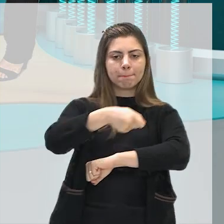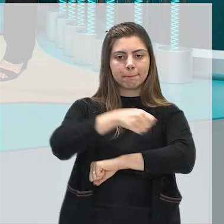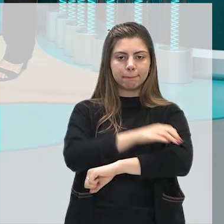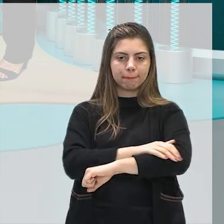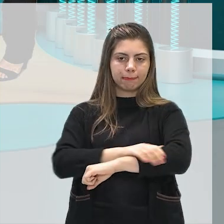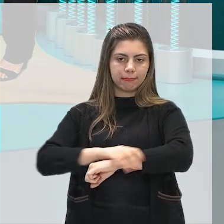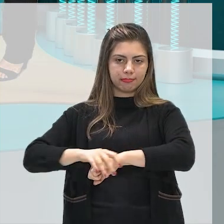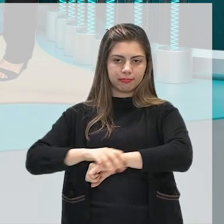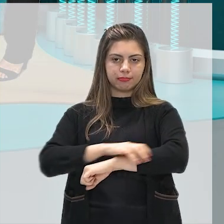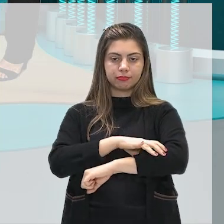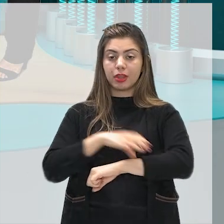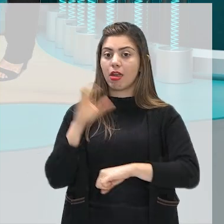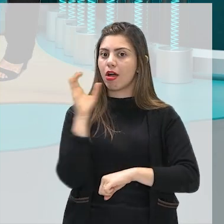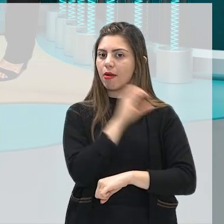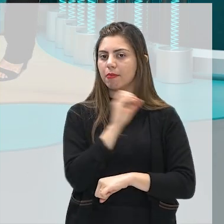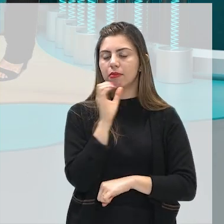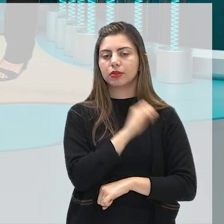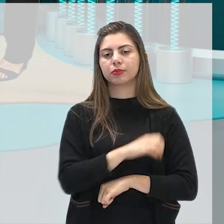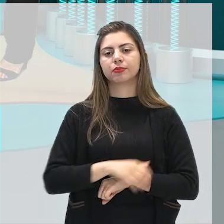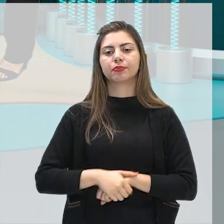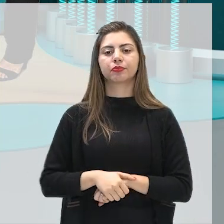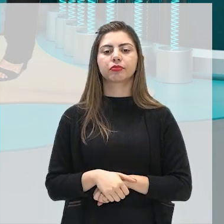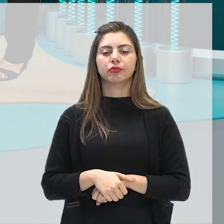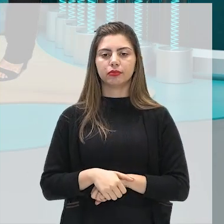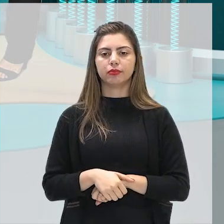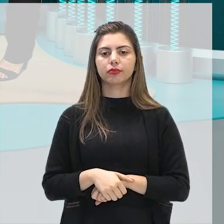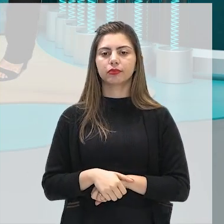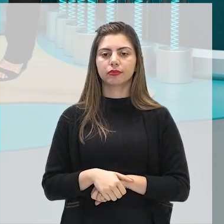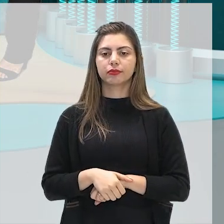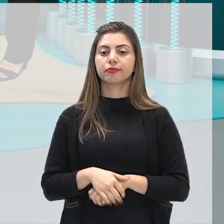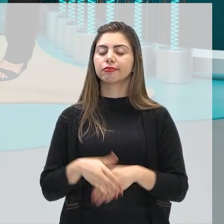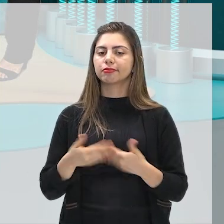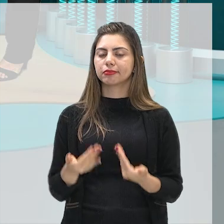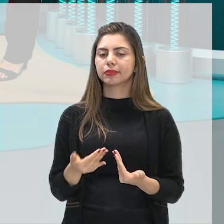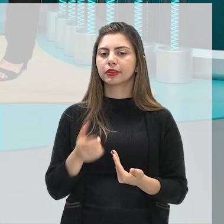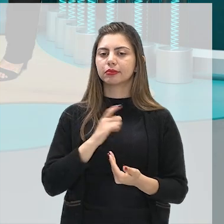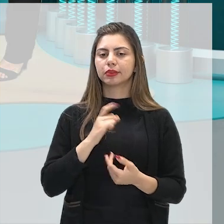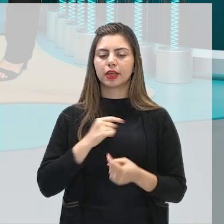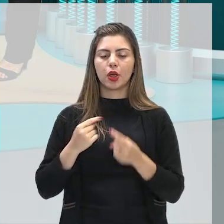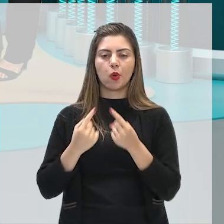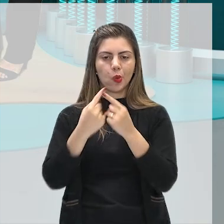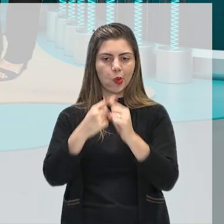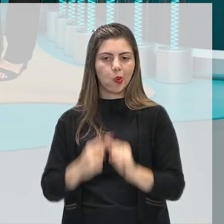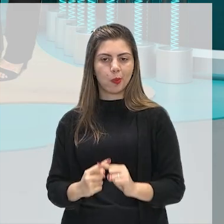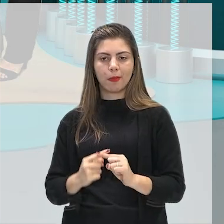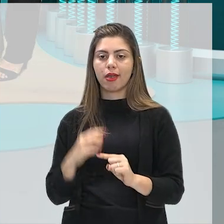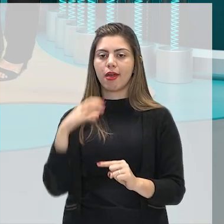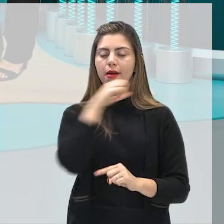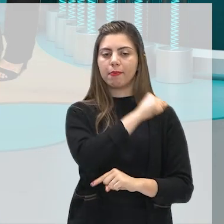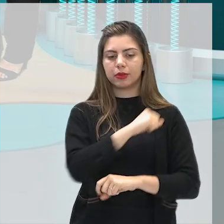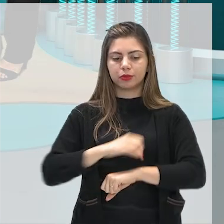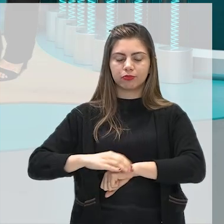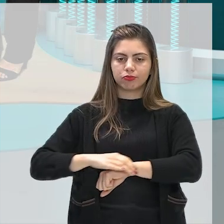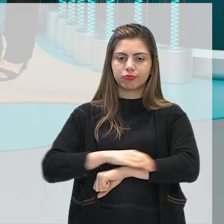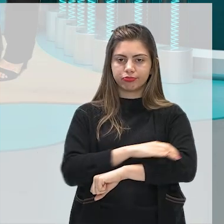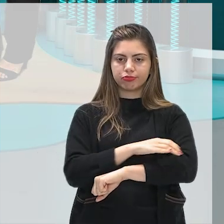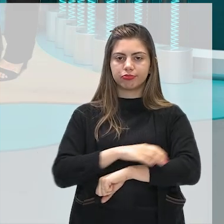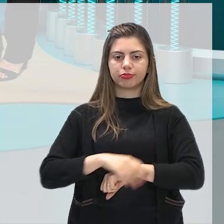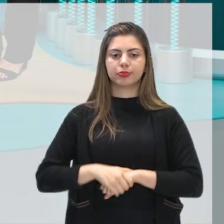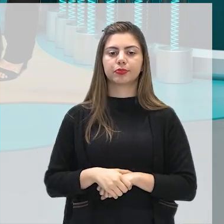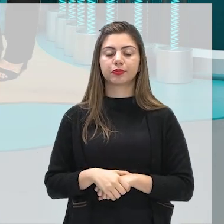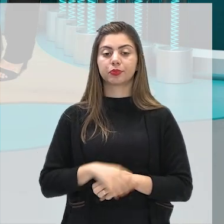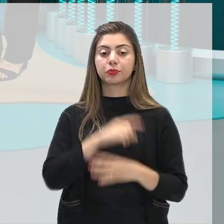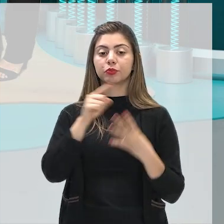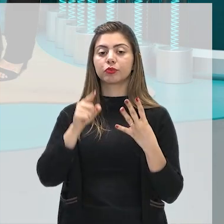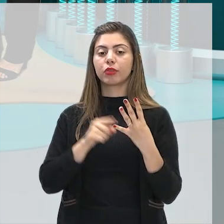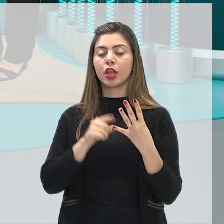antebraço. E é muito rápido, né, ali no momento que está tendo o combate. Outro golpe que nós temos é o